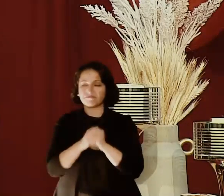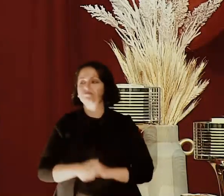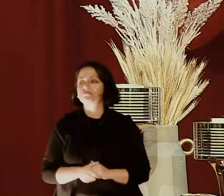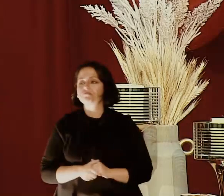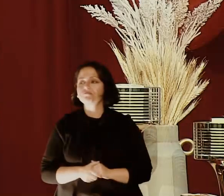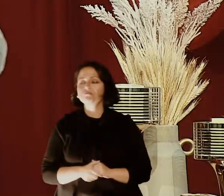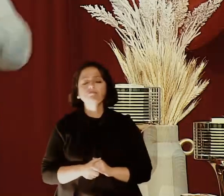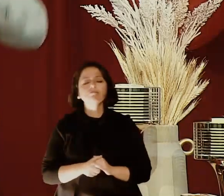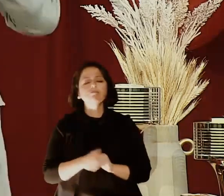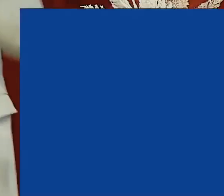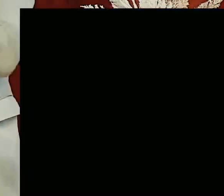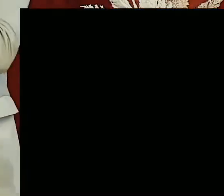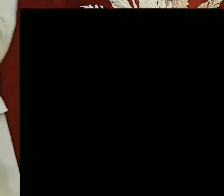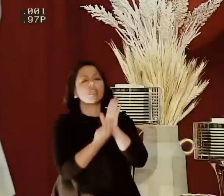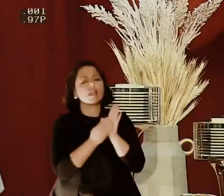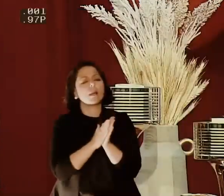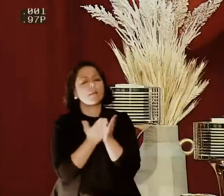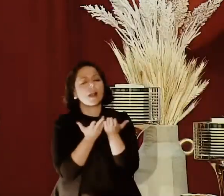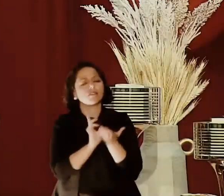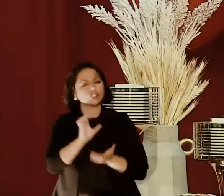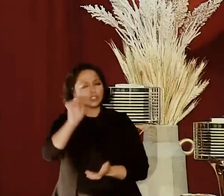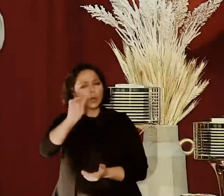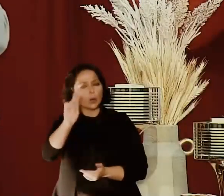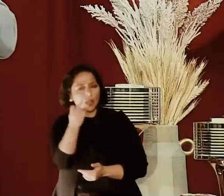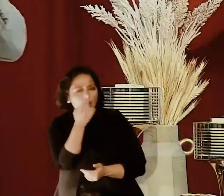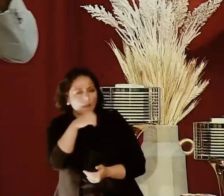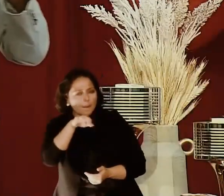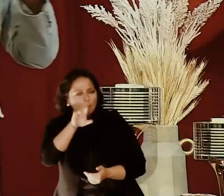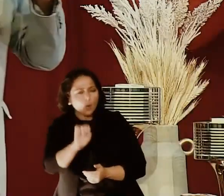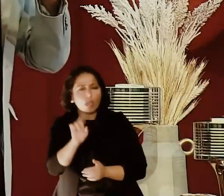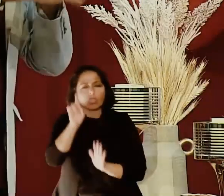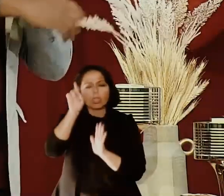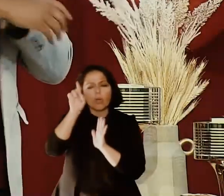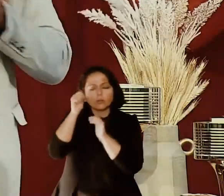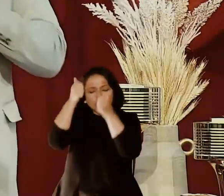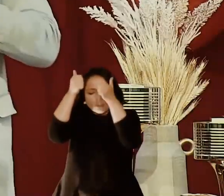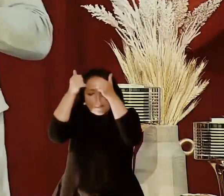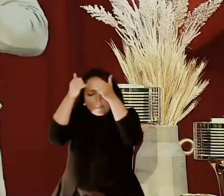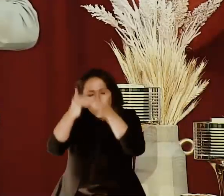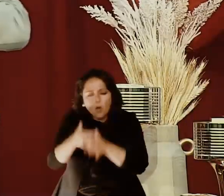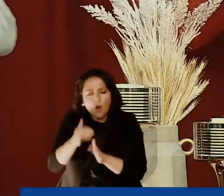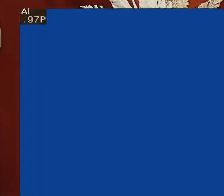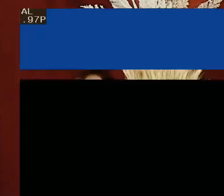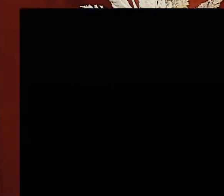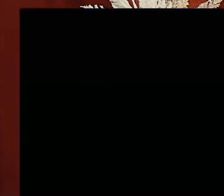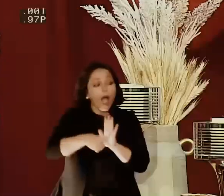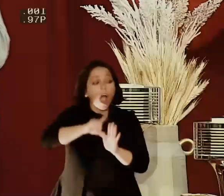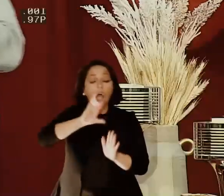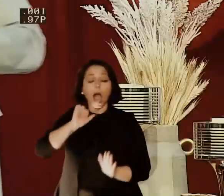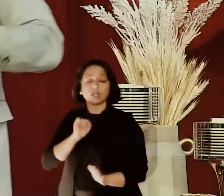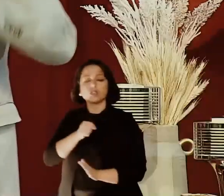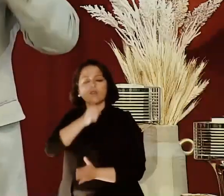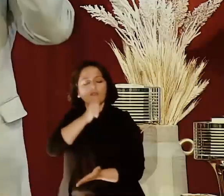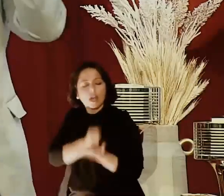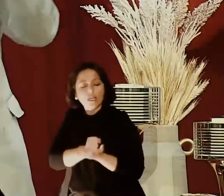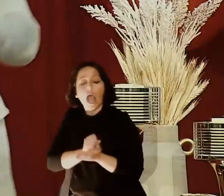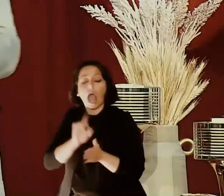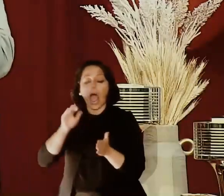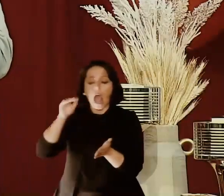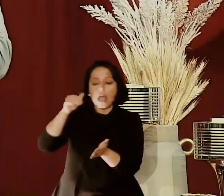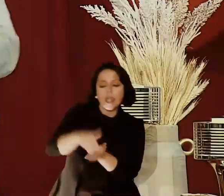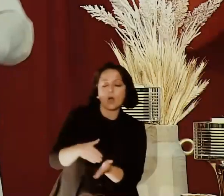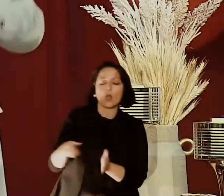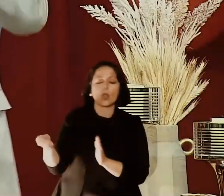esse texto de Hebreus, ele deixa claro que Deus, ele falou desde o Velho Testamento ao Novo Testamento, por meio